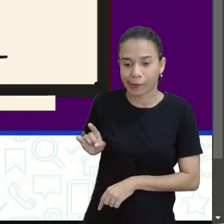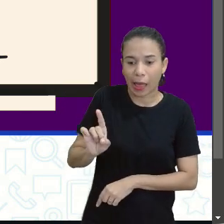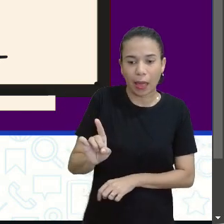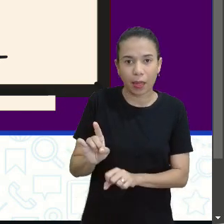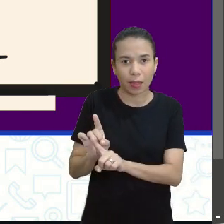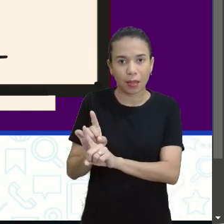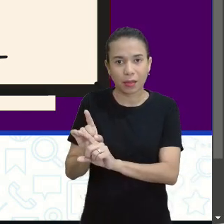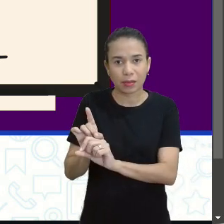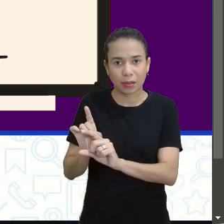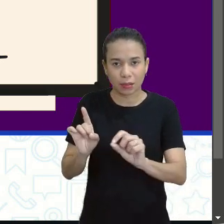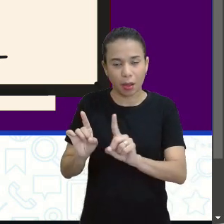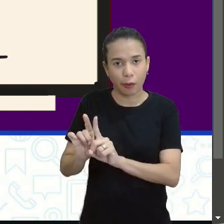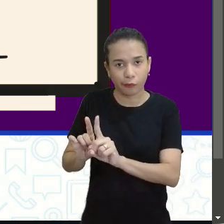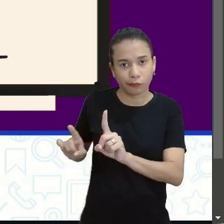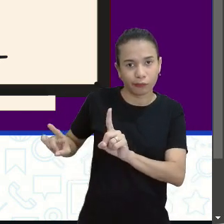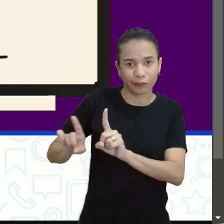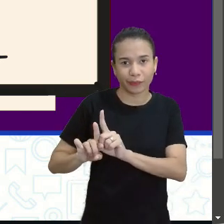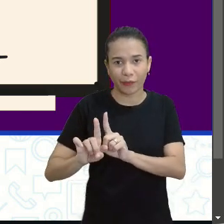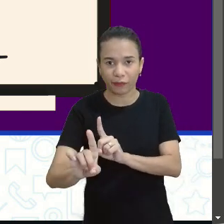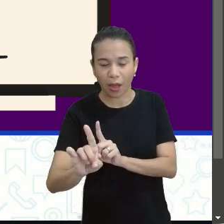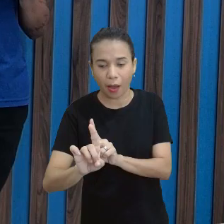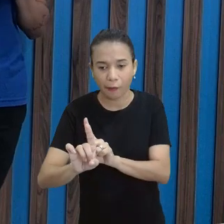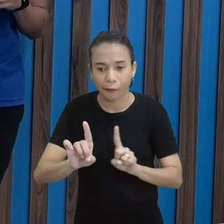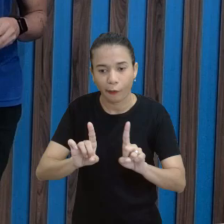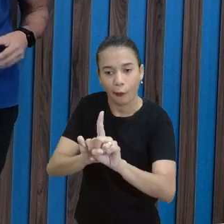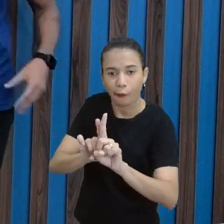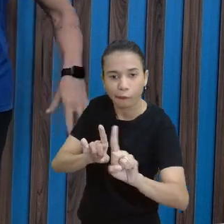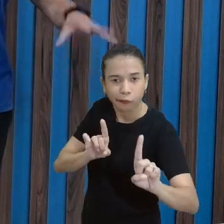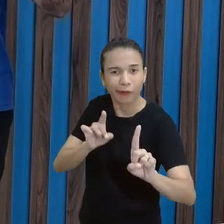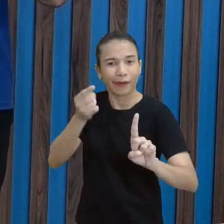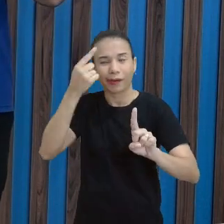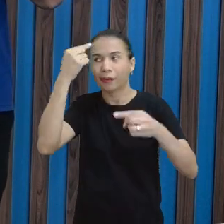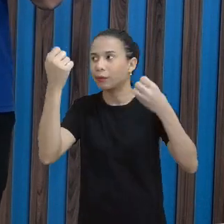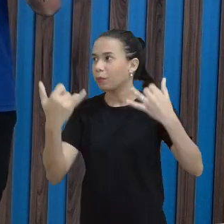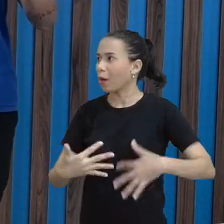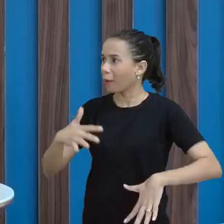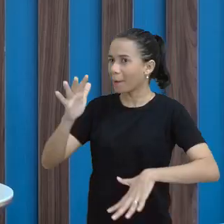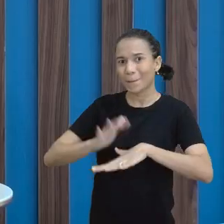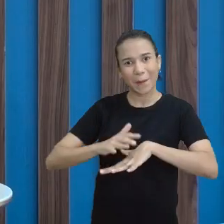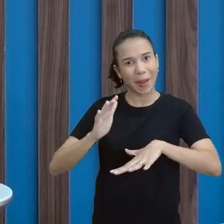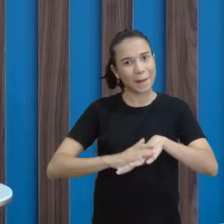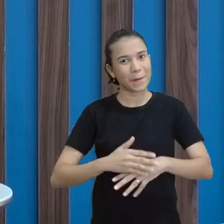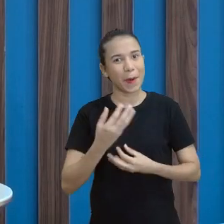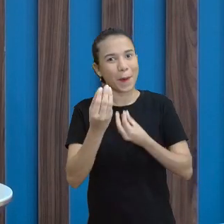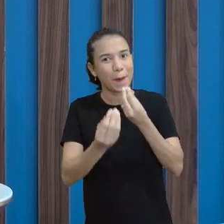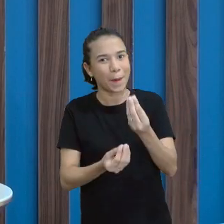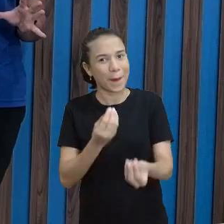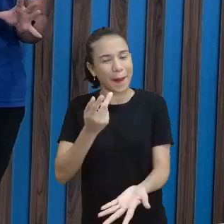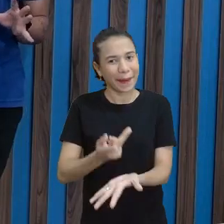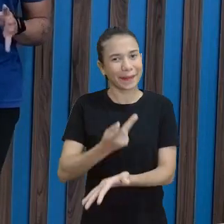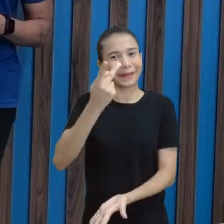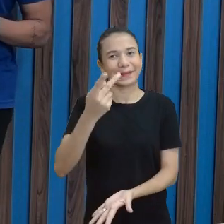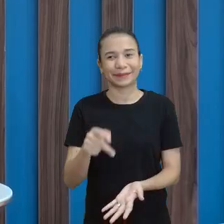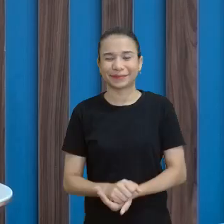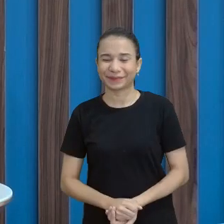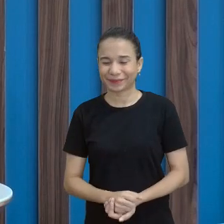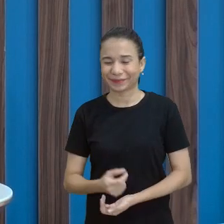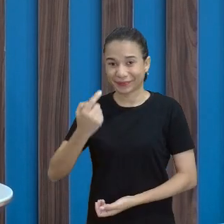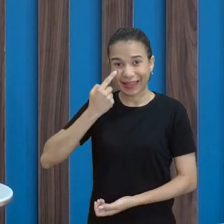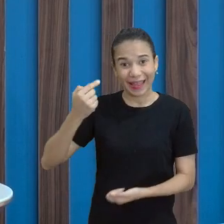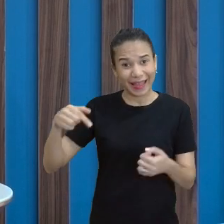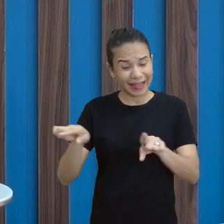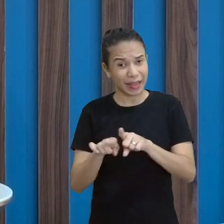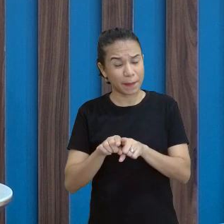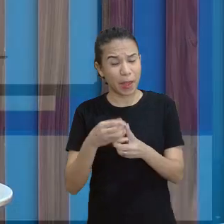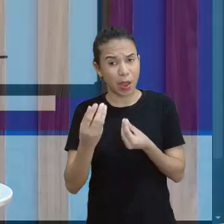metros. Então já vamos aí para a matemática, né, professor? Falando aí desse tanto todo de metros que acontecem nas provas. E aí já tem as medidas,